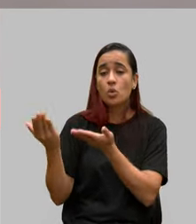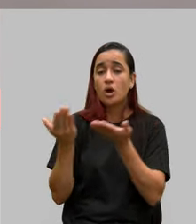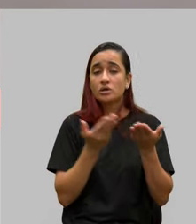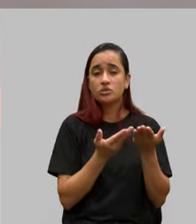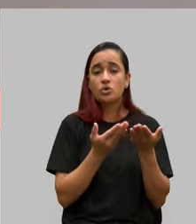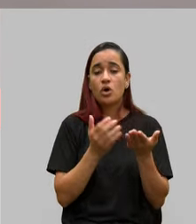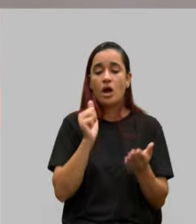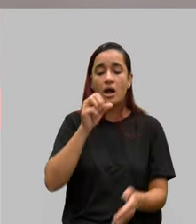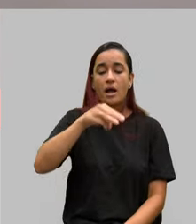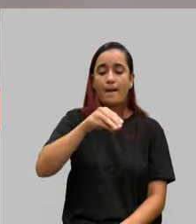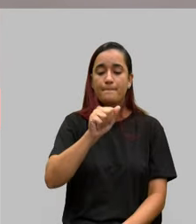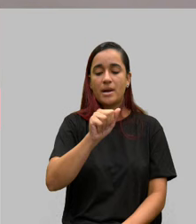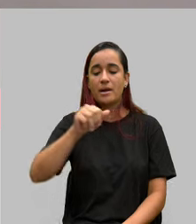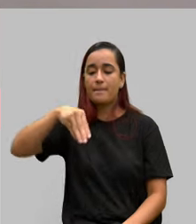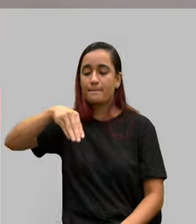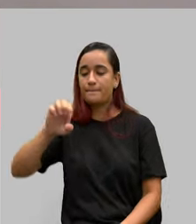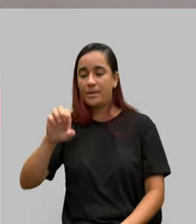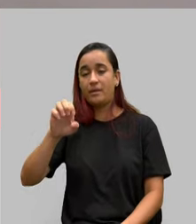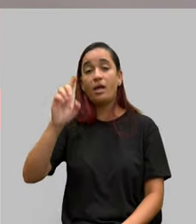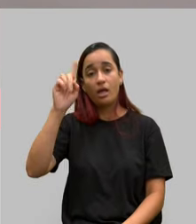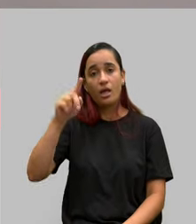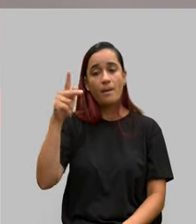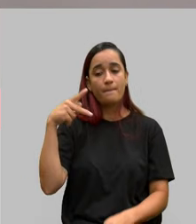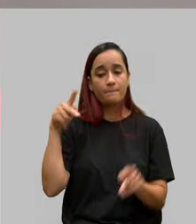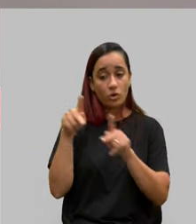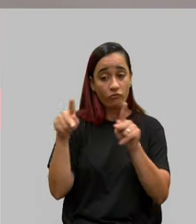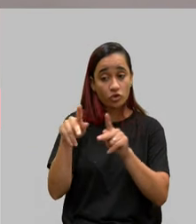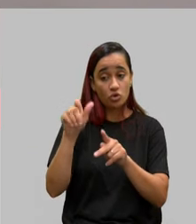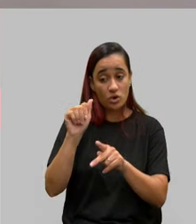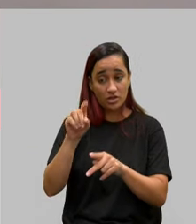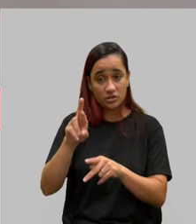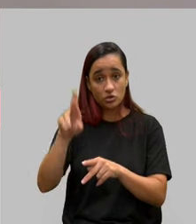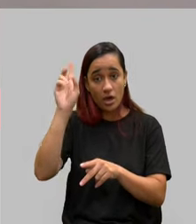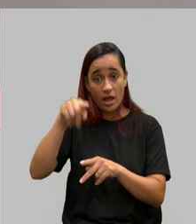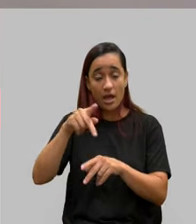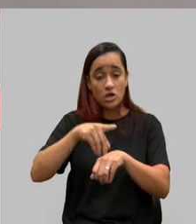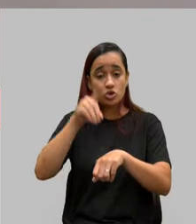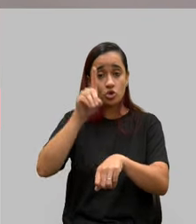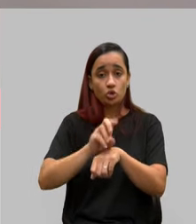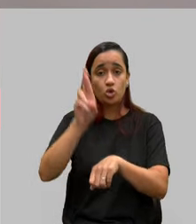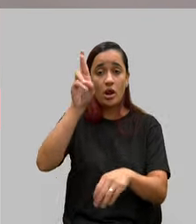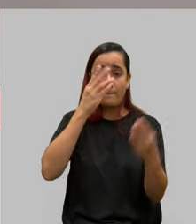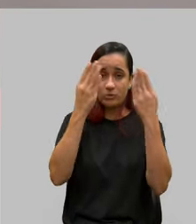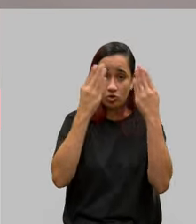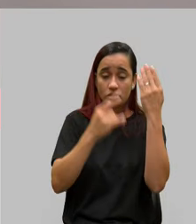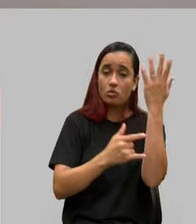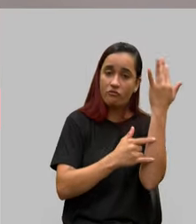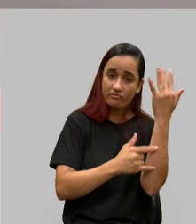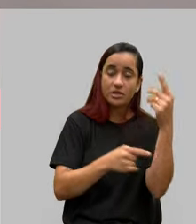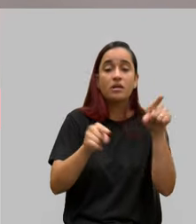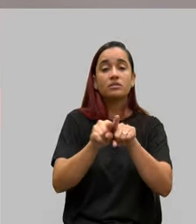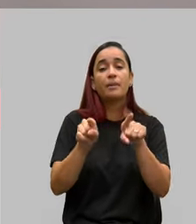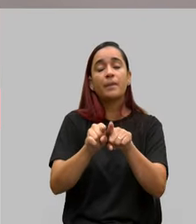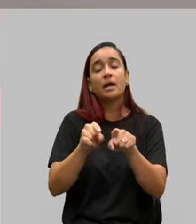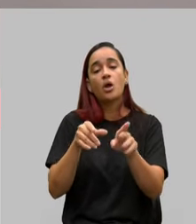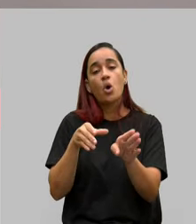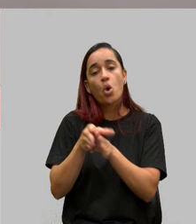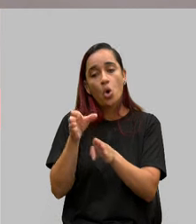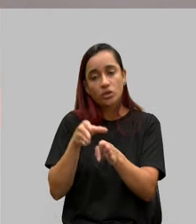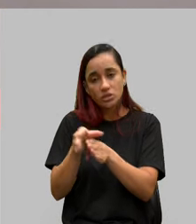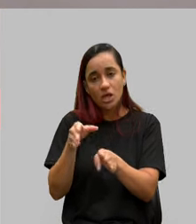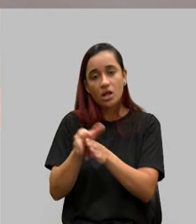amam o professor Anderson é doutorando em psicologia pela UFMG e Conselheiro da